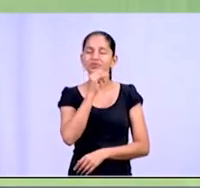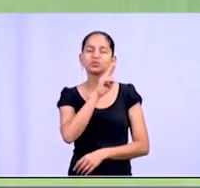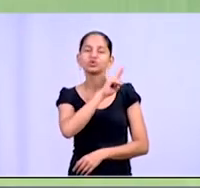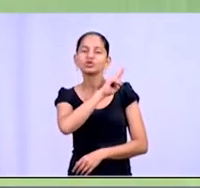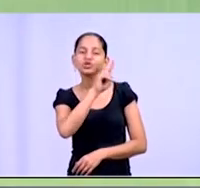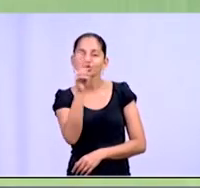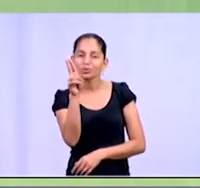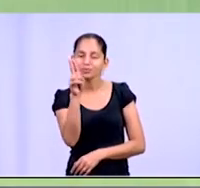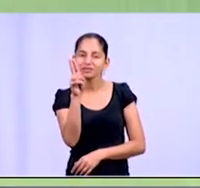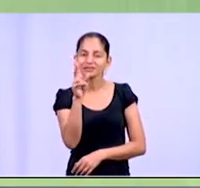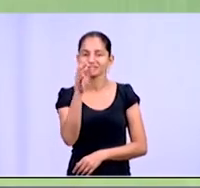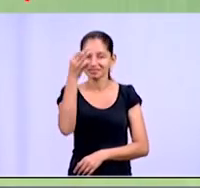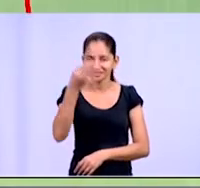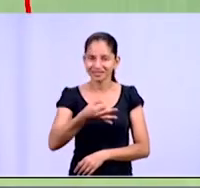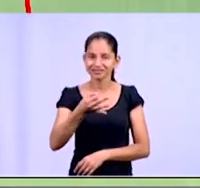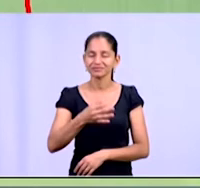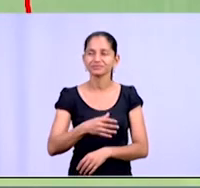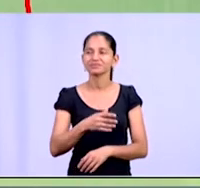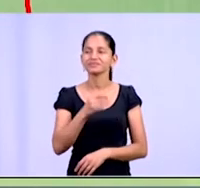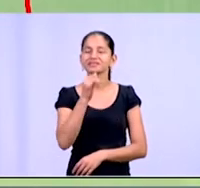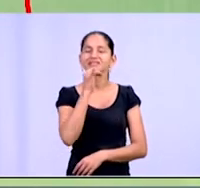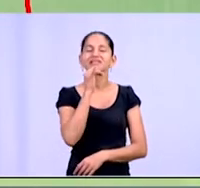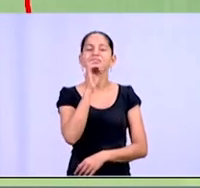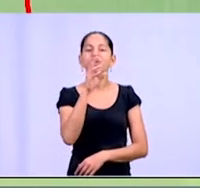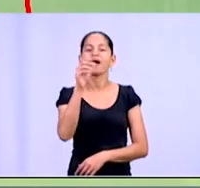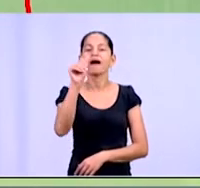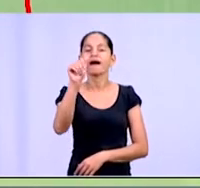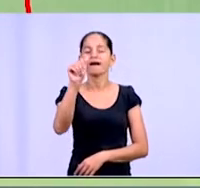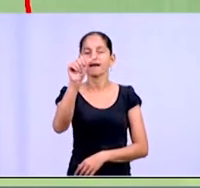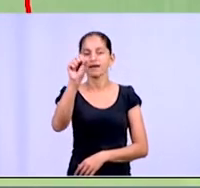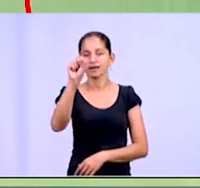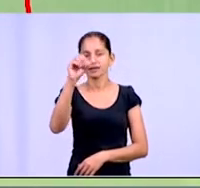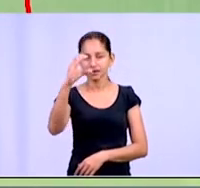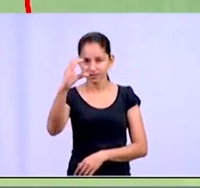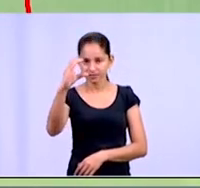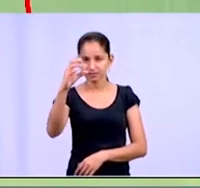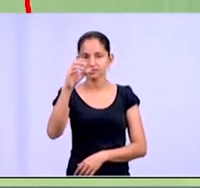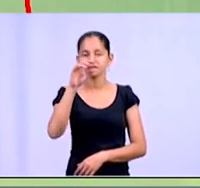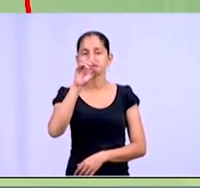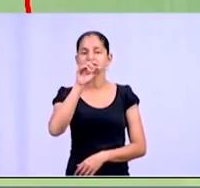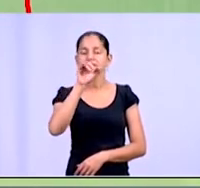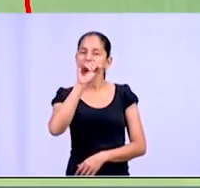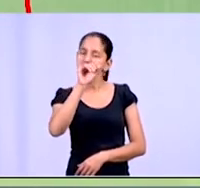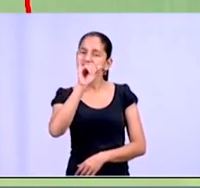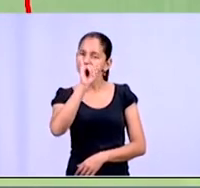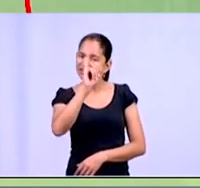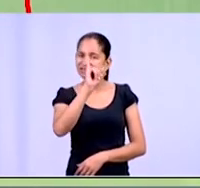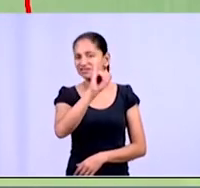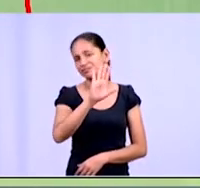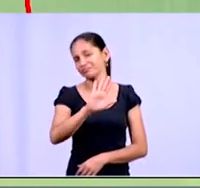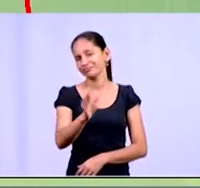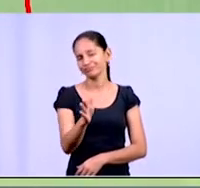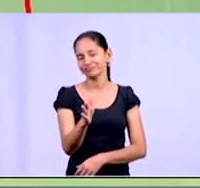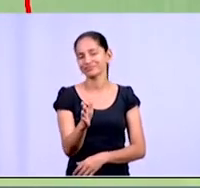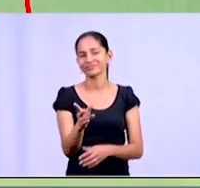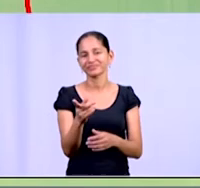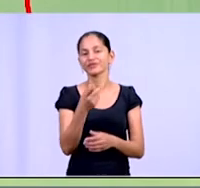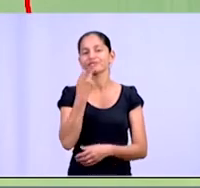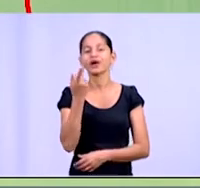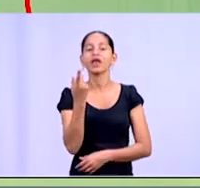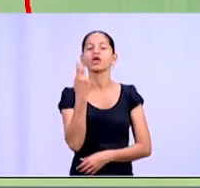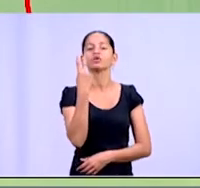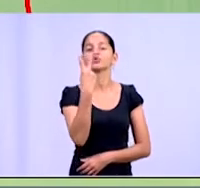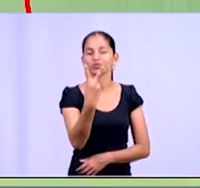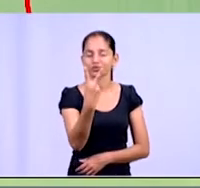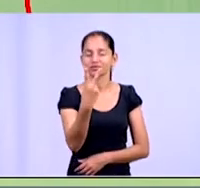é ASCII-2, deveria ser ASCII-II, mas o pessoal acabou chamando de ASCII-2. É uma tabela que define, né,